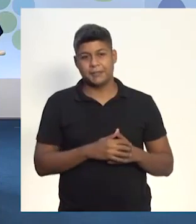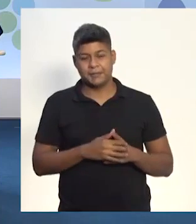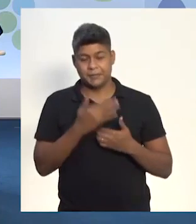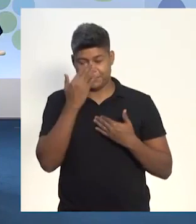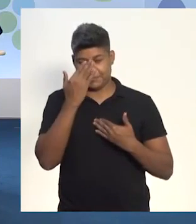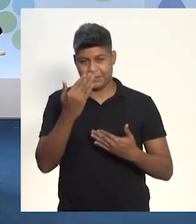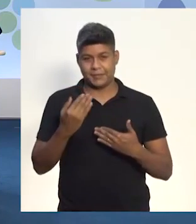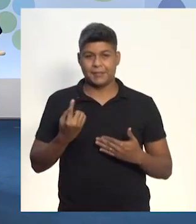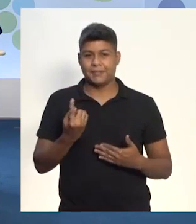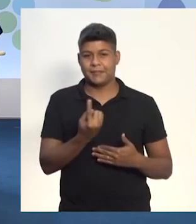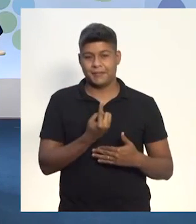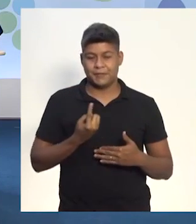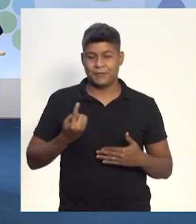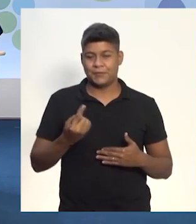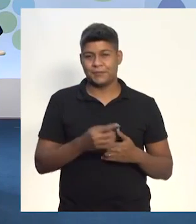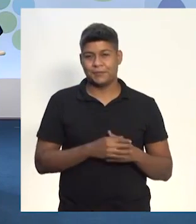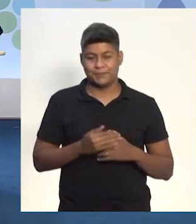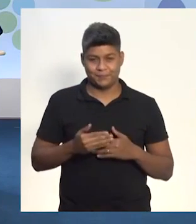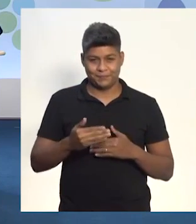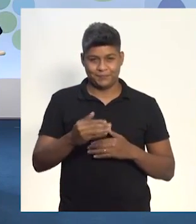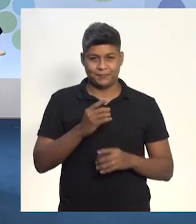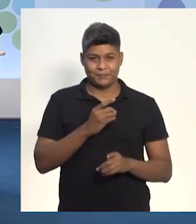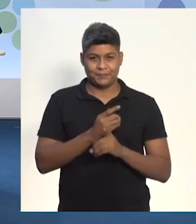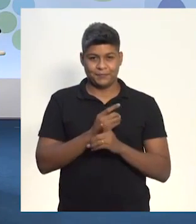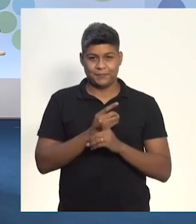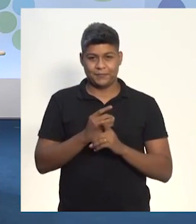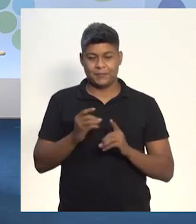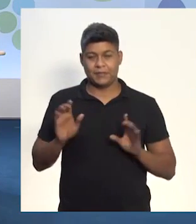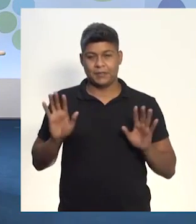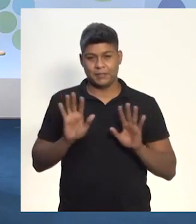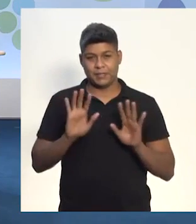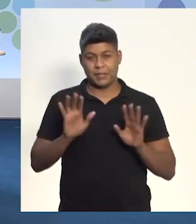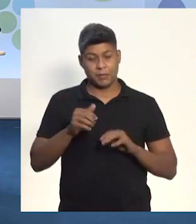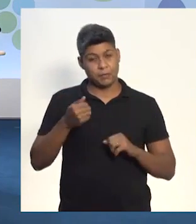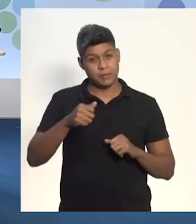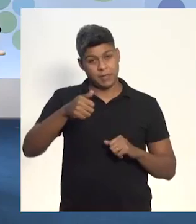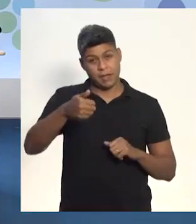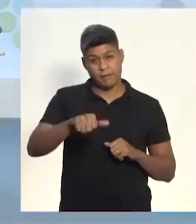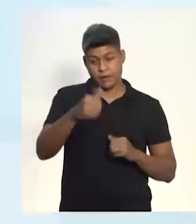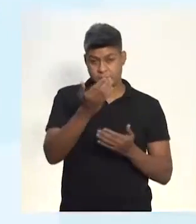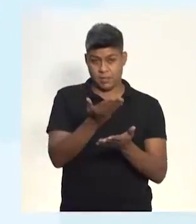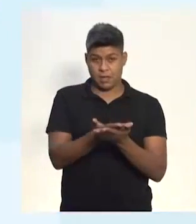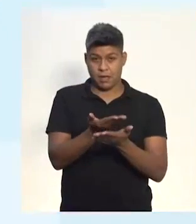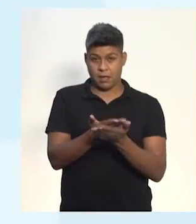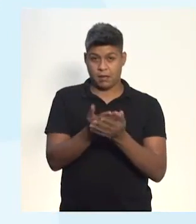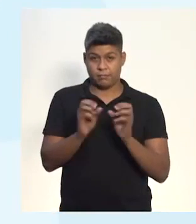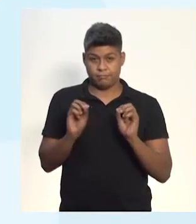todo meu, nosso. E até mais, gente. Um beijão. Não deixem de avaliar a aula.